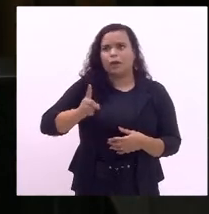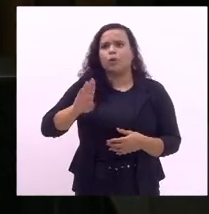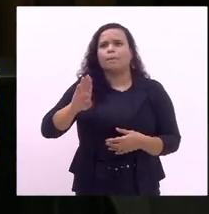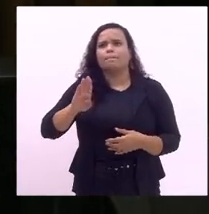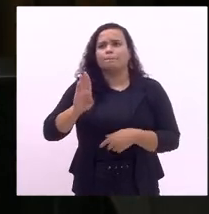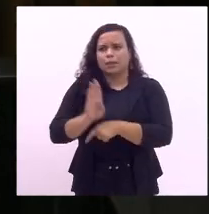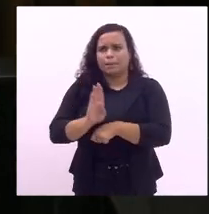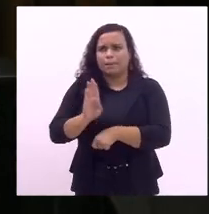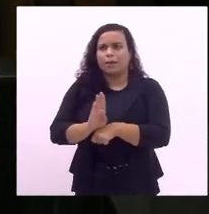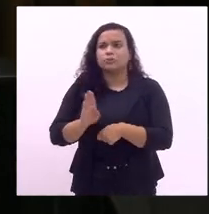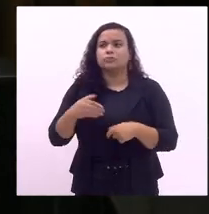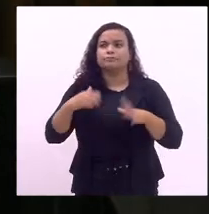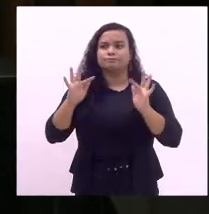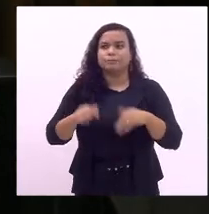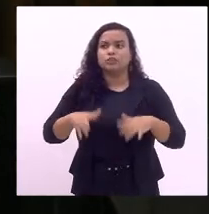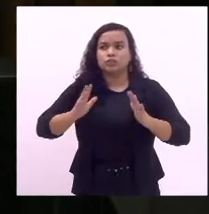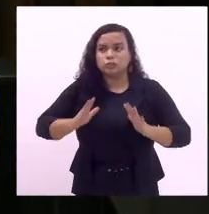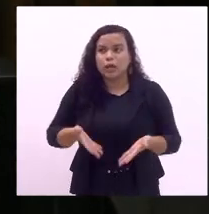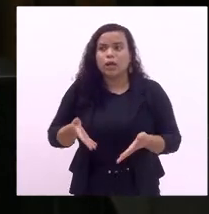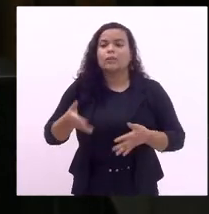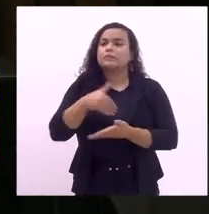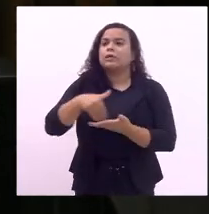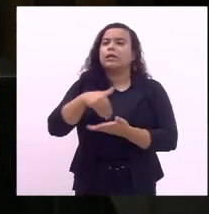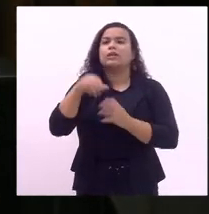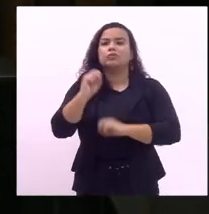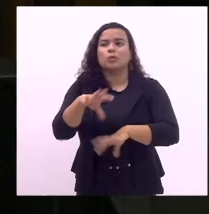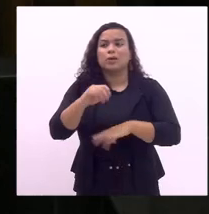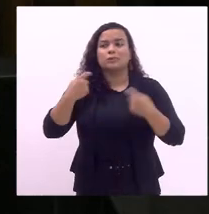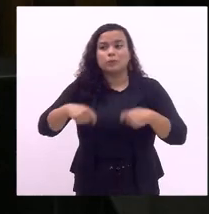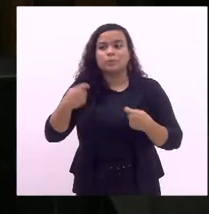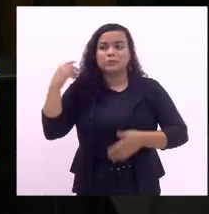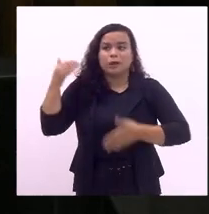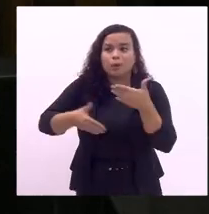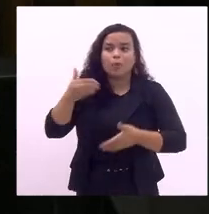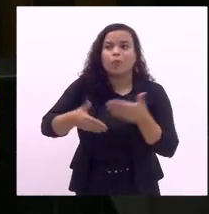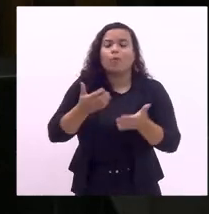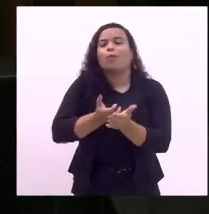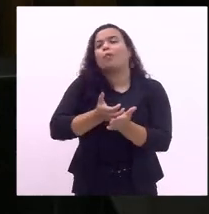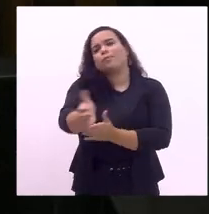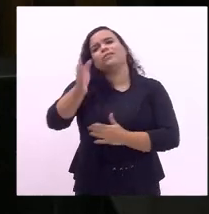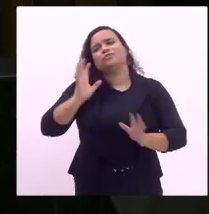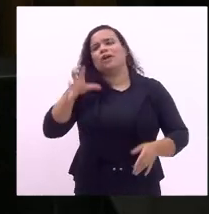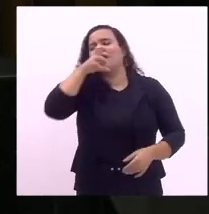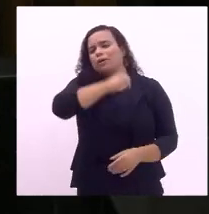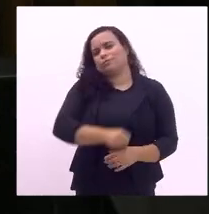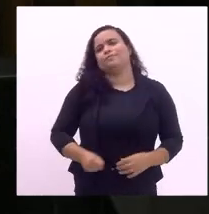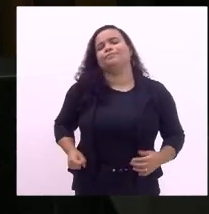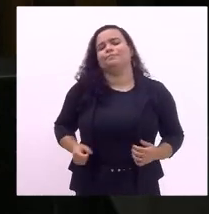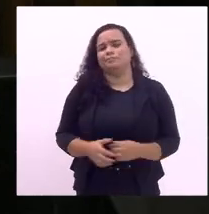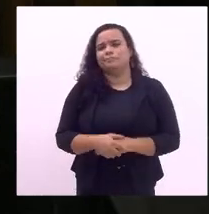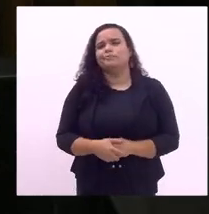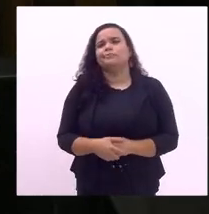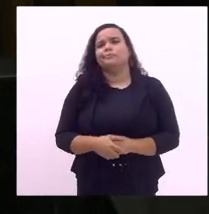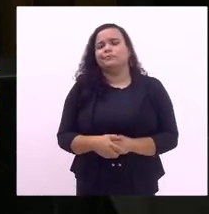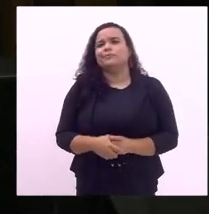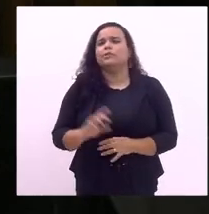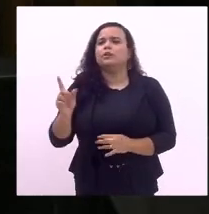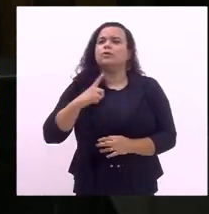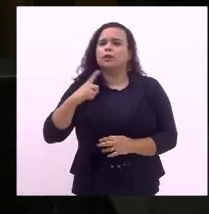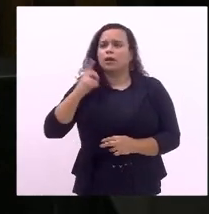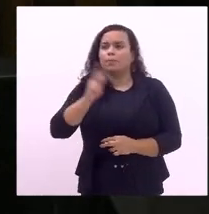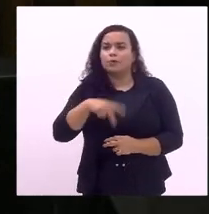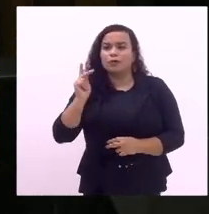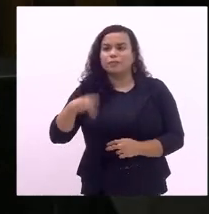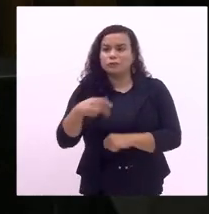vezes e a Secretaria de Educação precisa iniciar esse processo o mais rápido possível. Nós temos vários professores